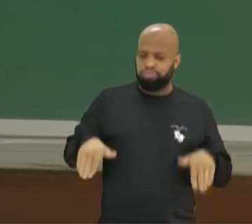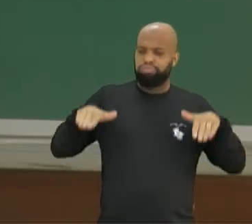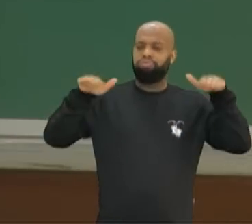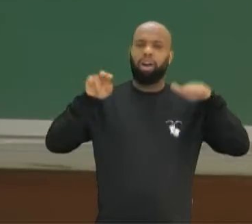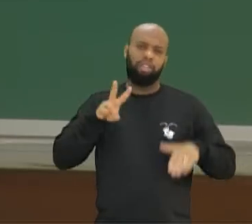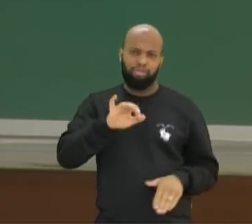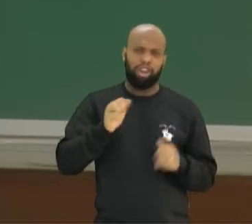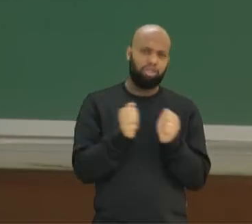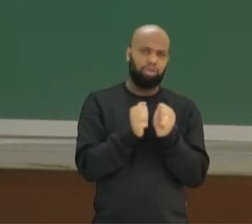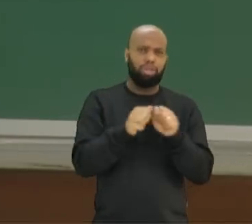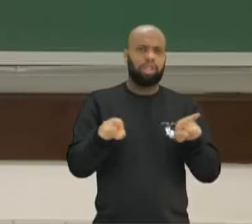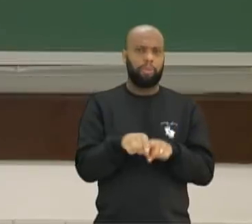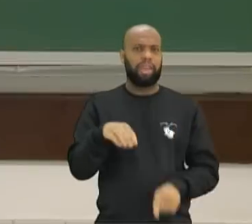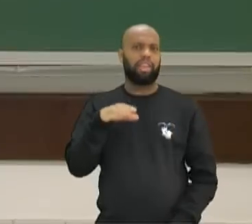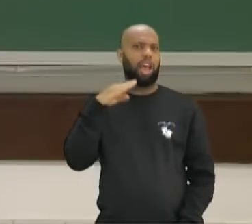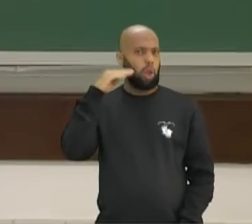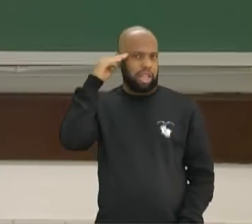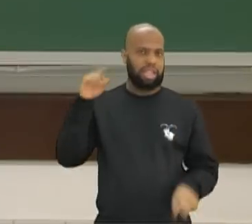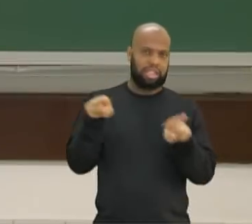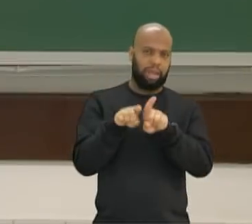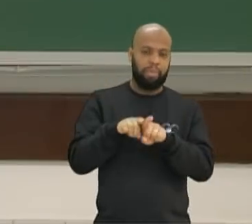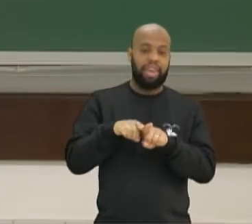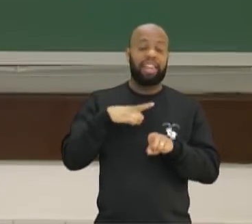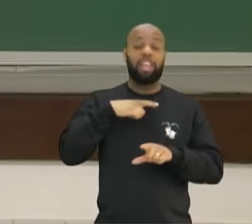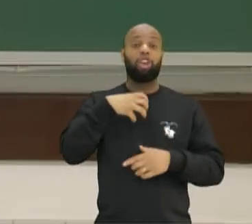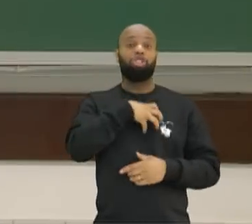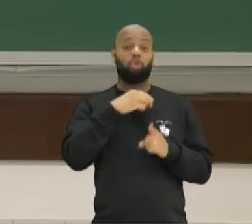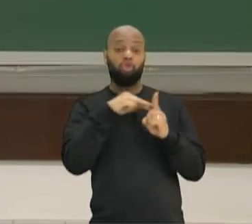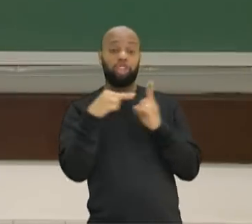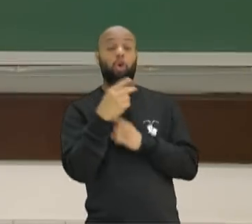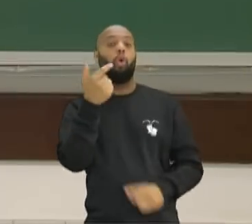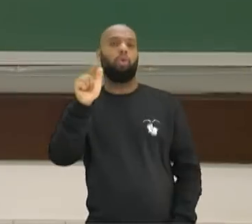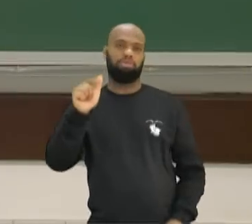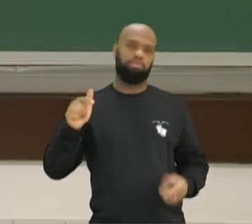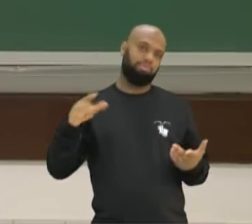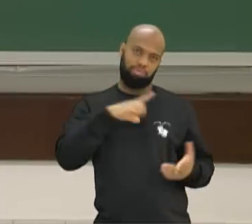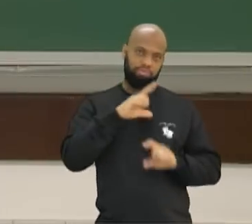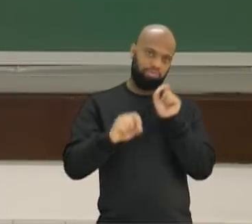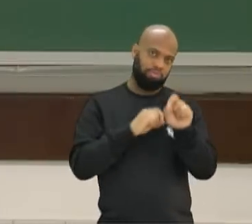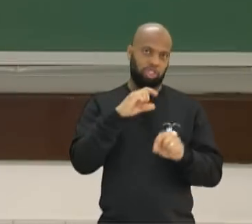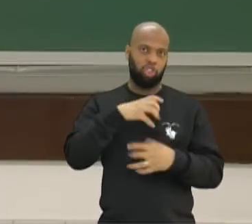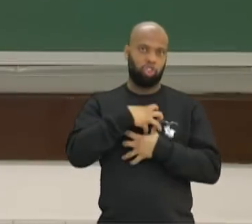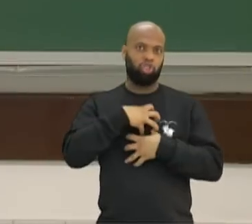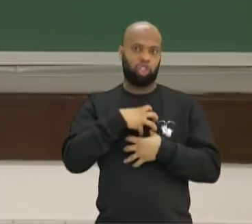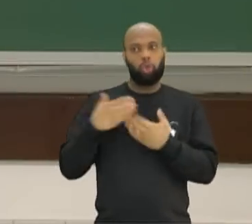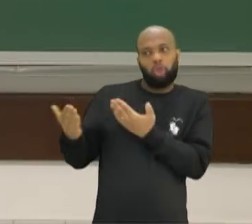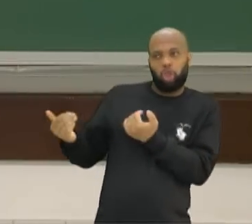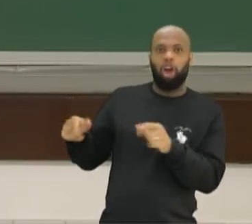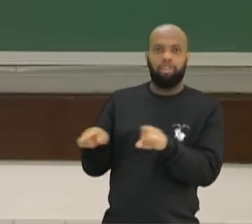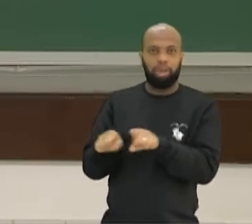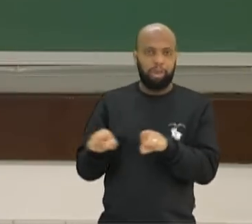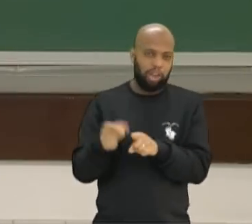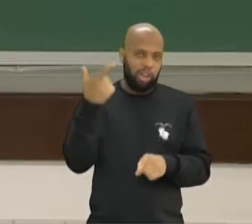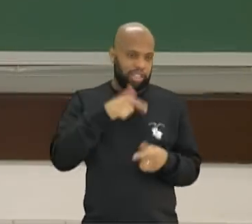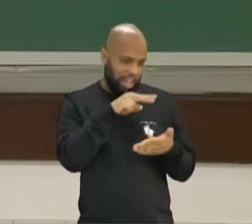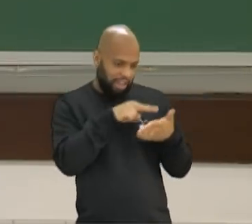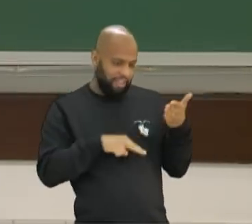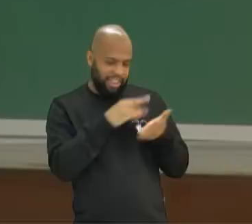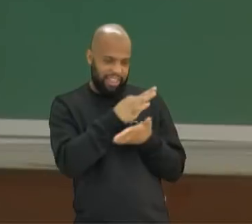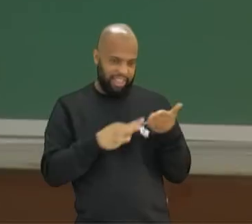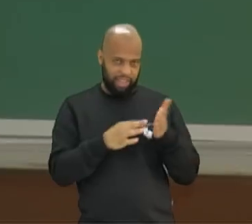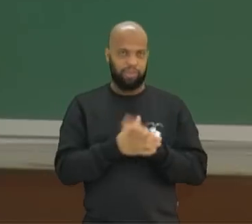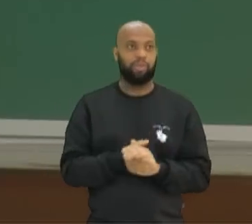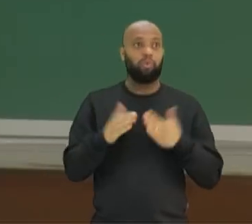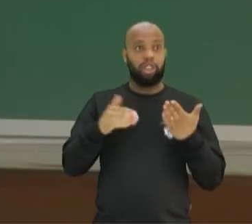vão crescendo ali na adolescência, trabalha com uma outra visão ali, uma visão já mais jovial para aquele texto. Claro